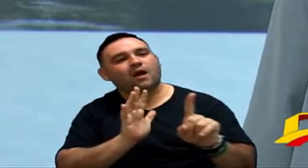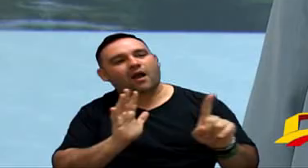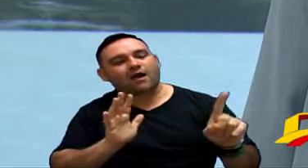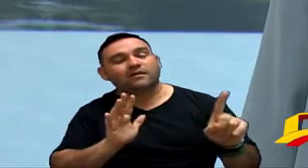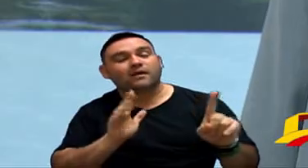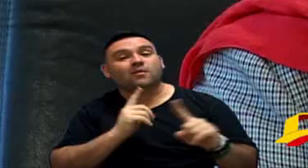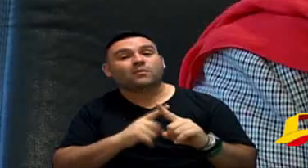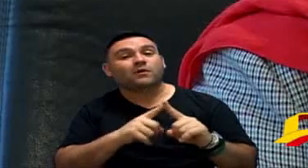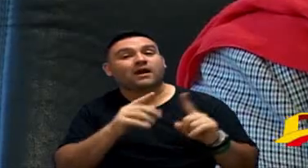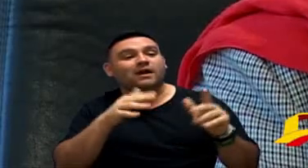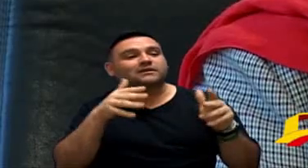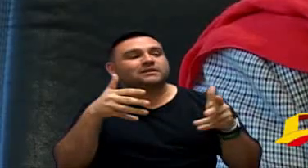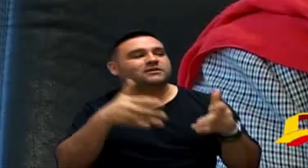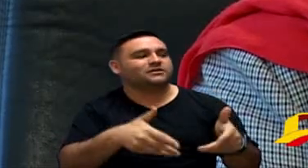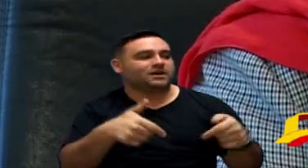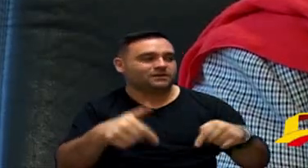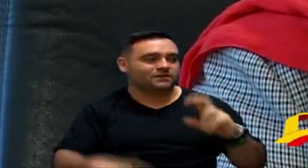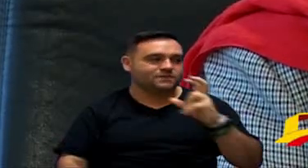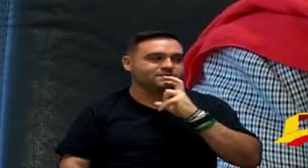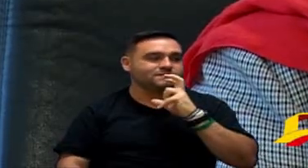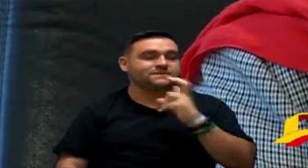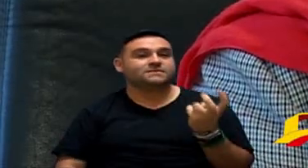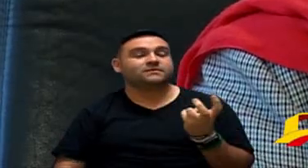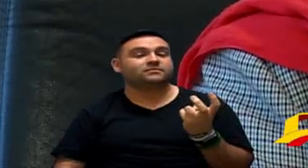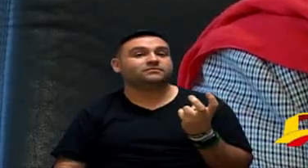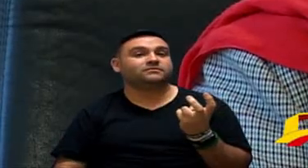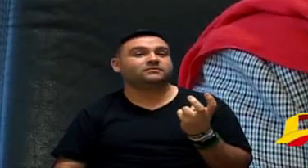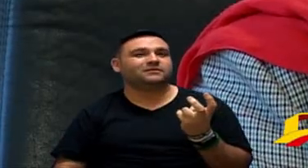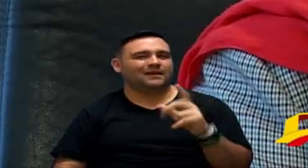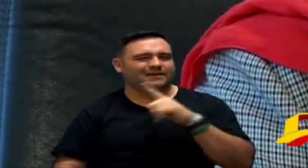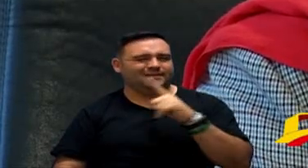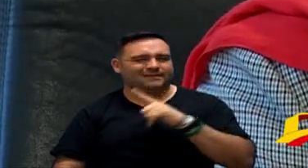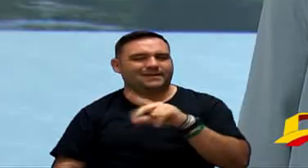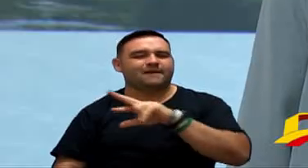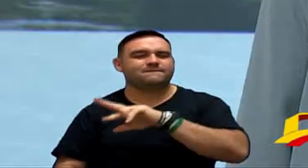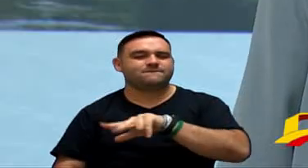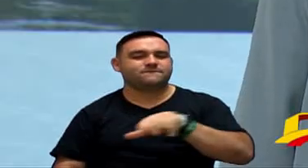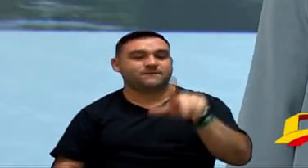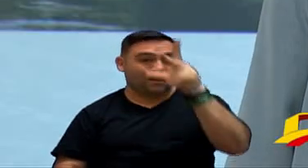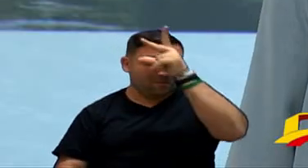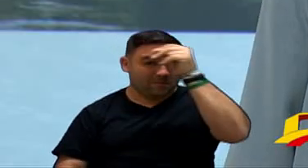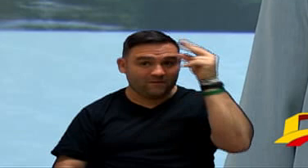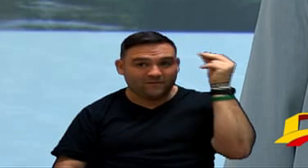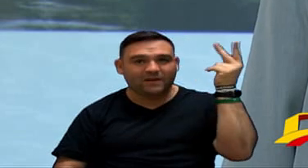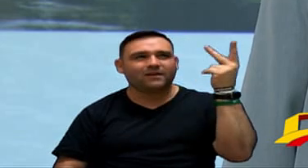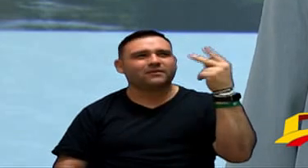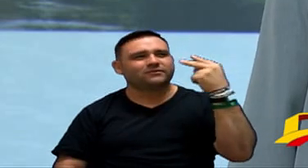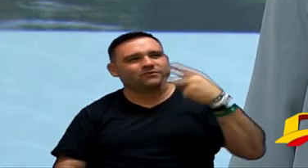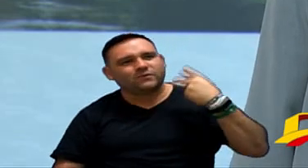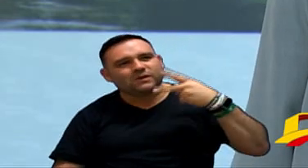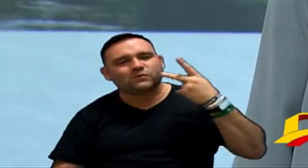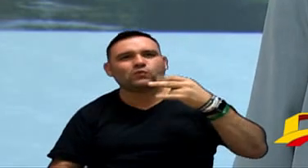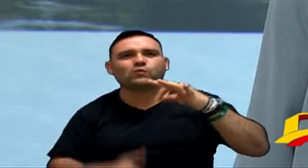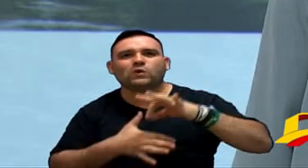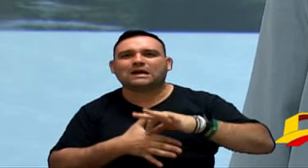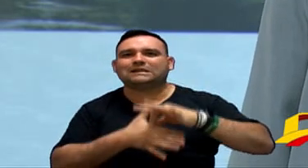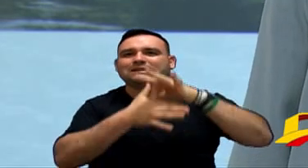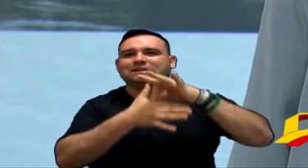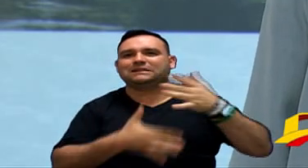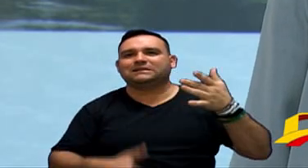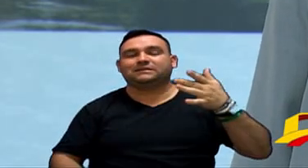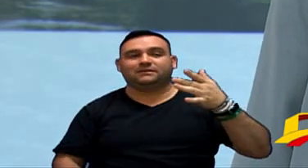chegar daqui é há vários prefeitos vereadores líderes